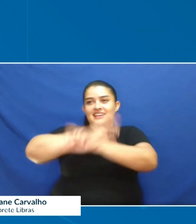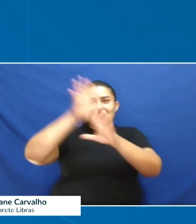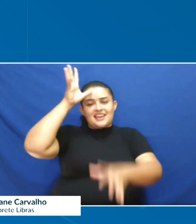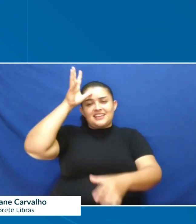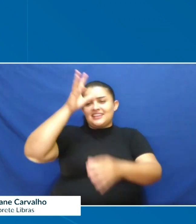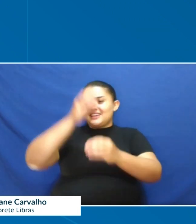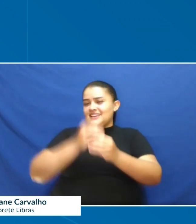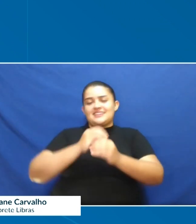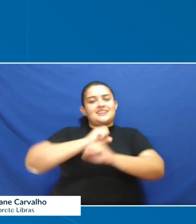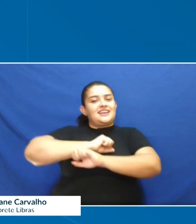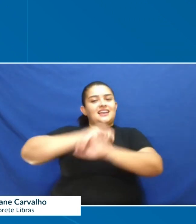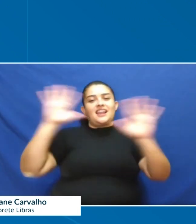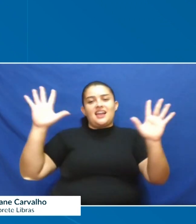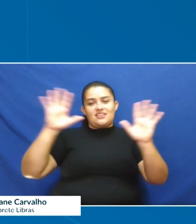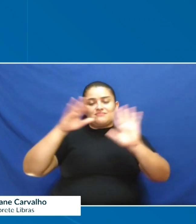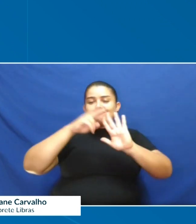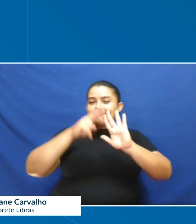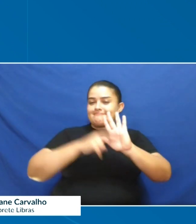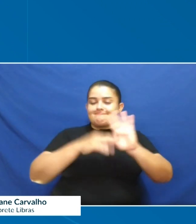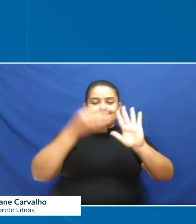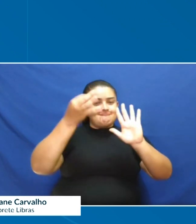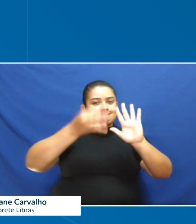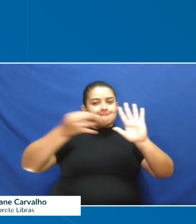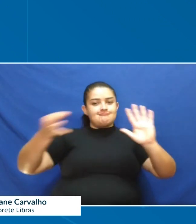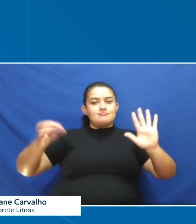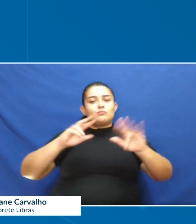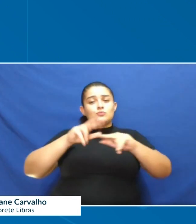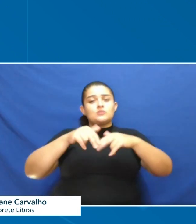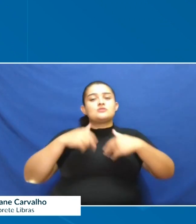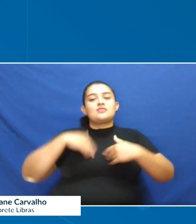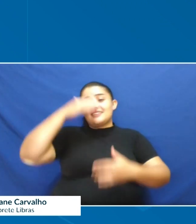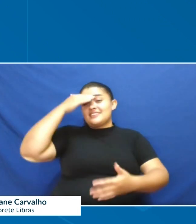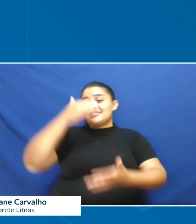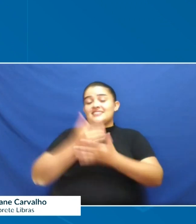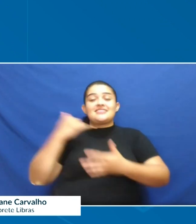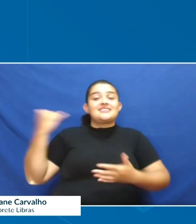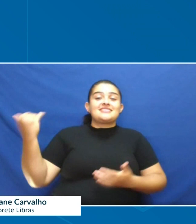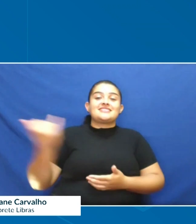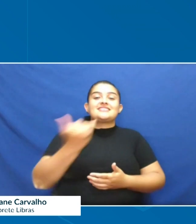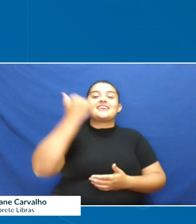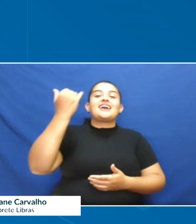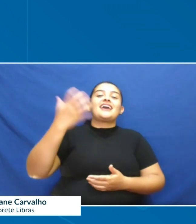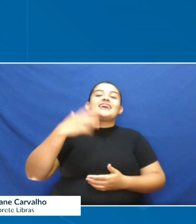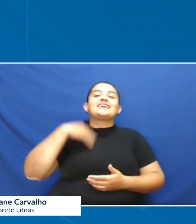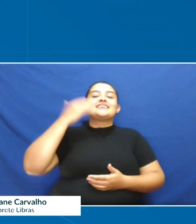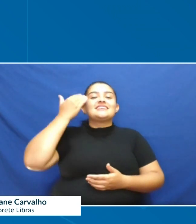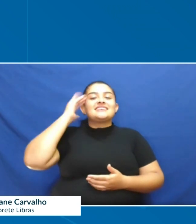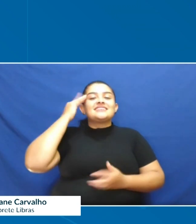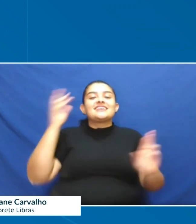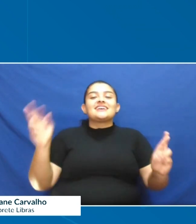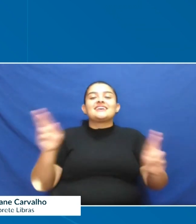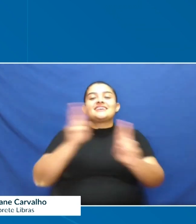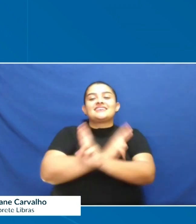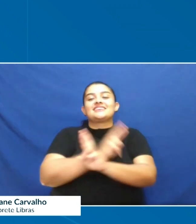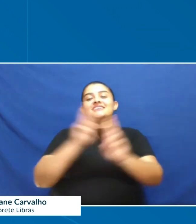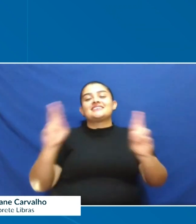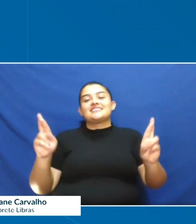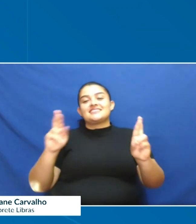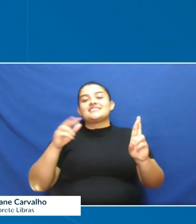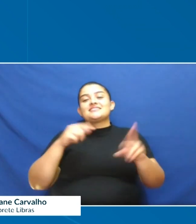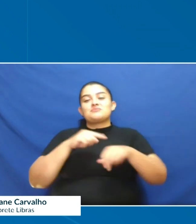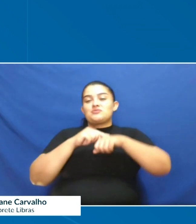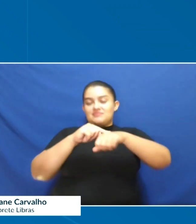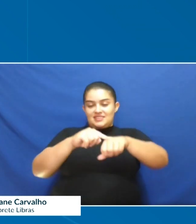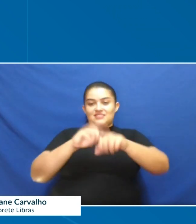correta e padronizadas. Eu acho que foi essencial esse momento para entender as relações, como é que você se relaciona no ambiente de pandemia.